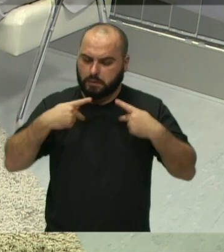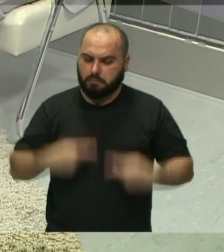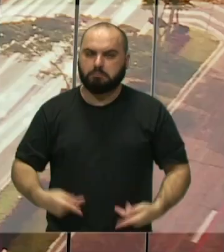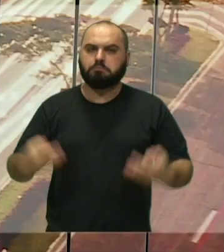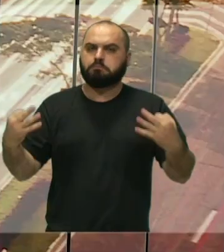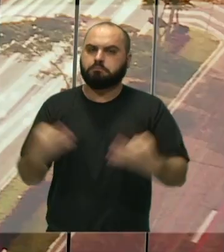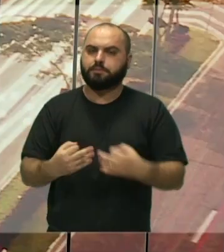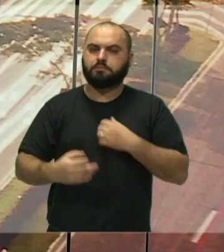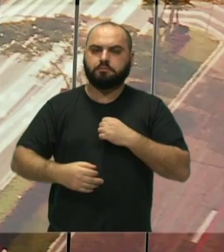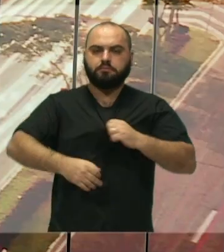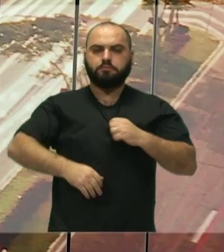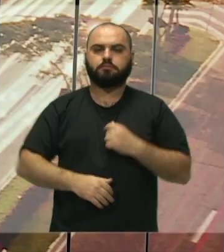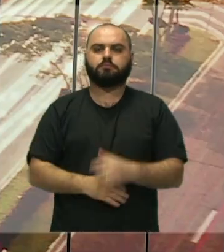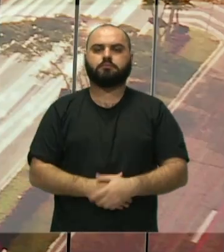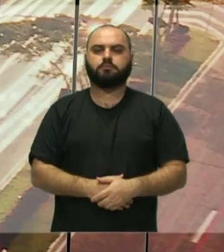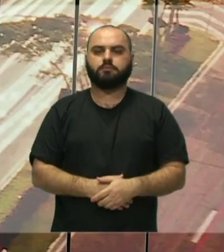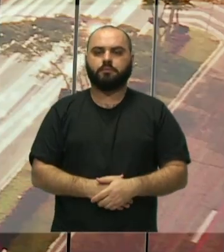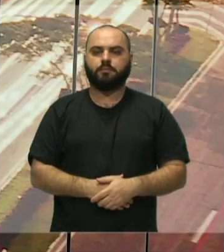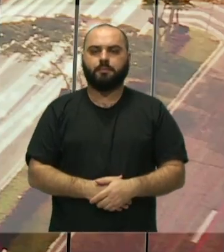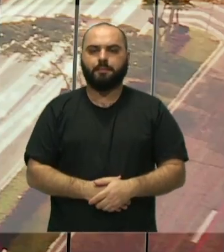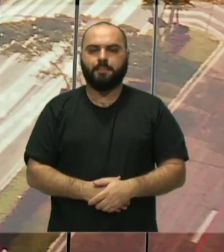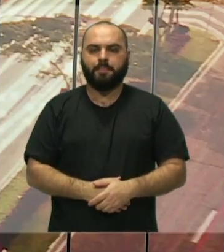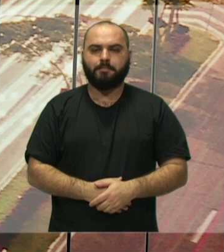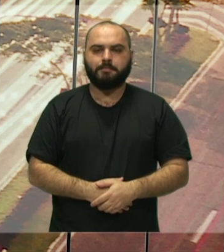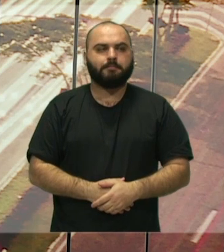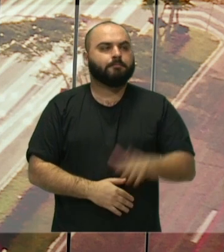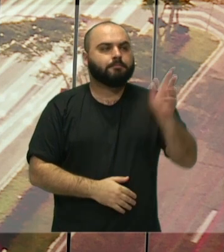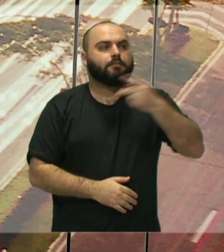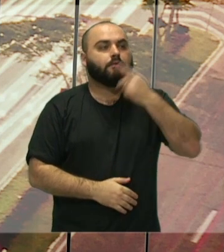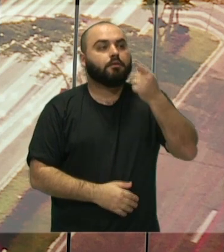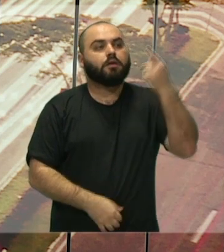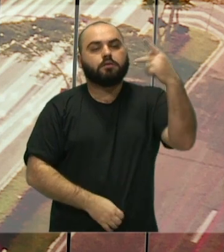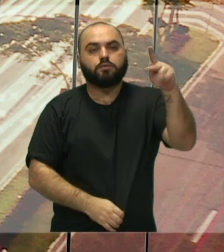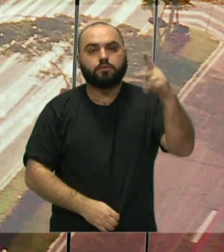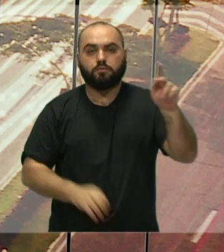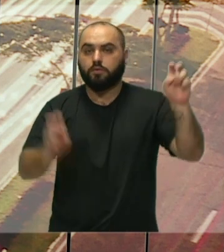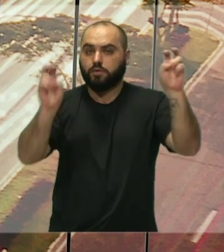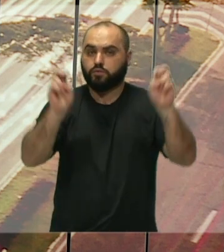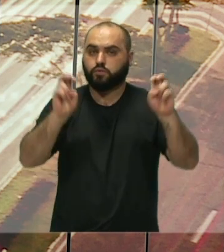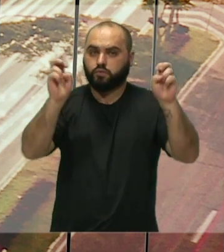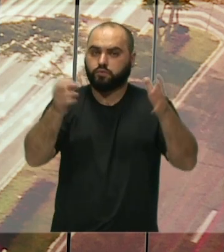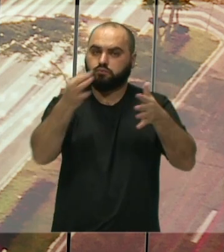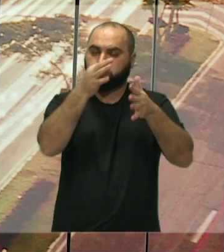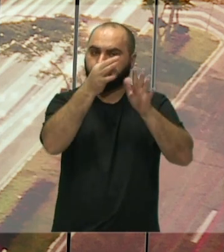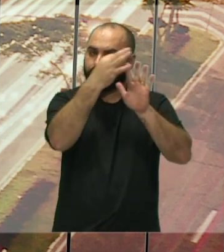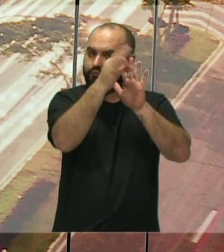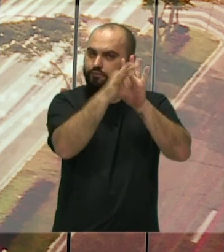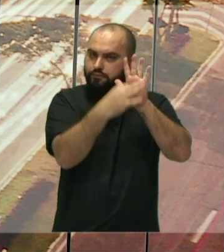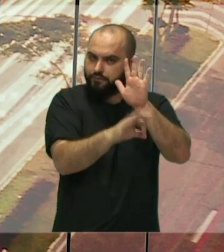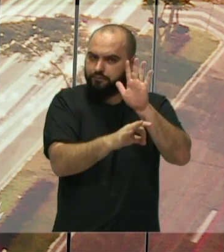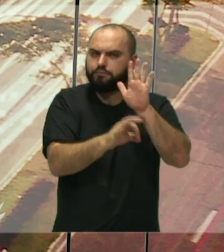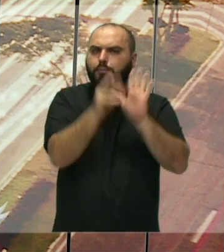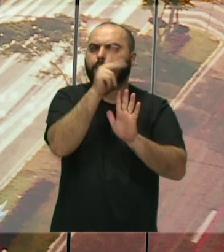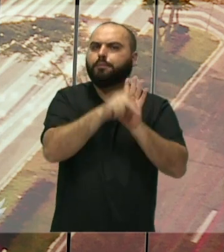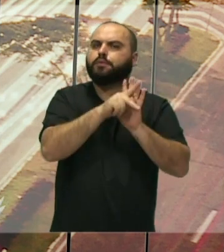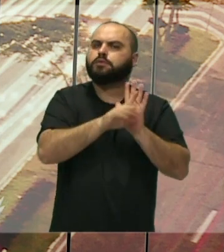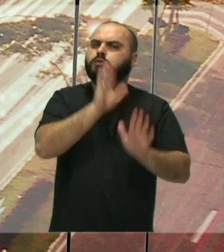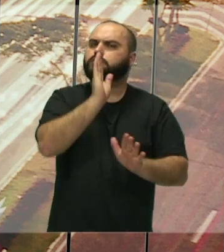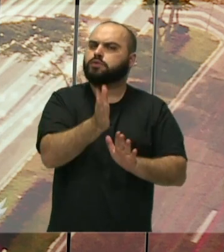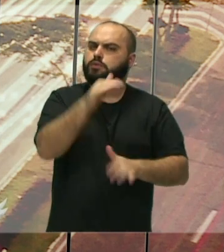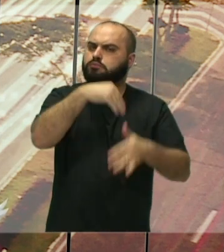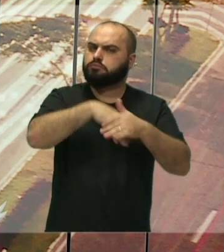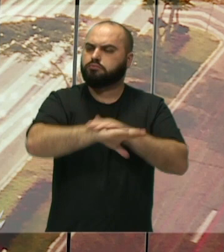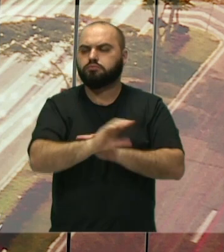possível. Vereador, vamos falar um pouquinho a respeito das suas pautas legislativas quanto aos projetos que já estão protocolados,